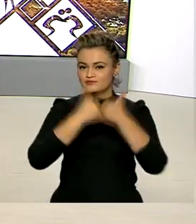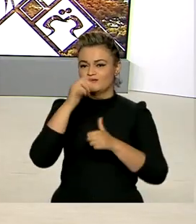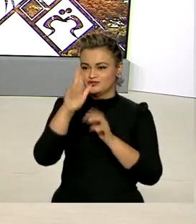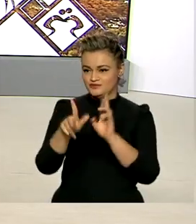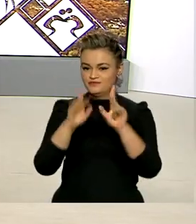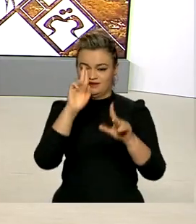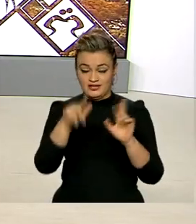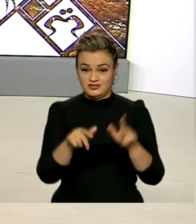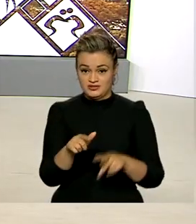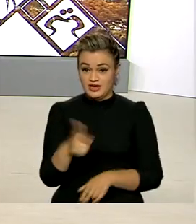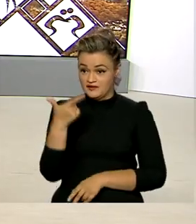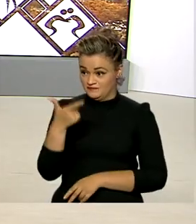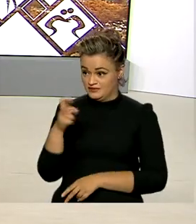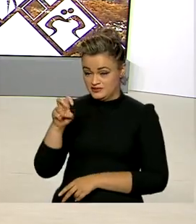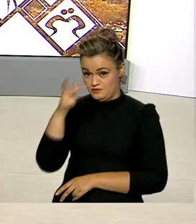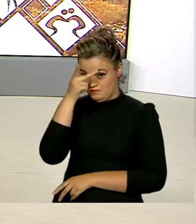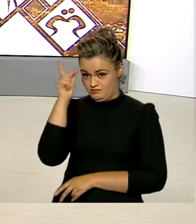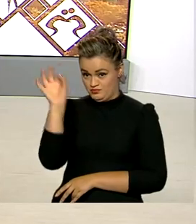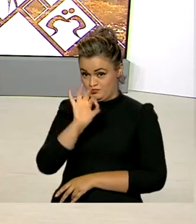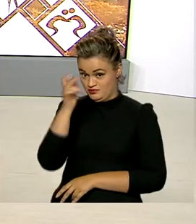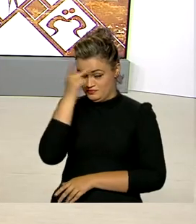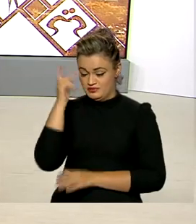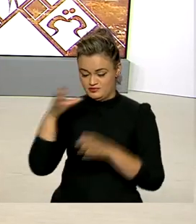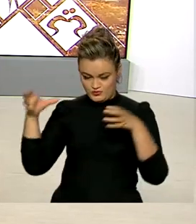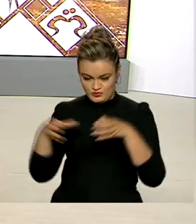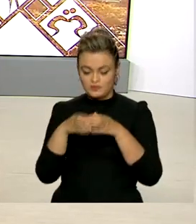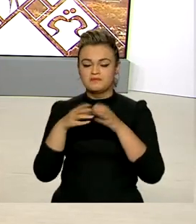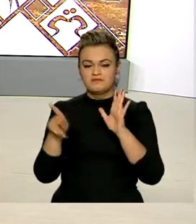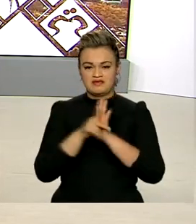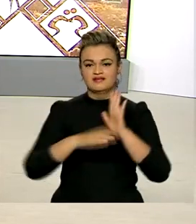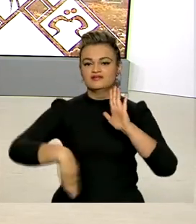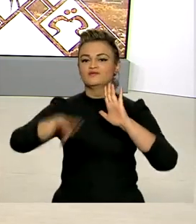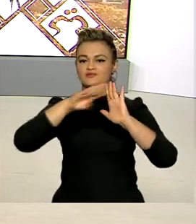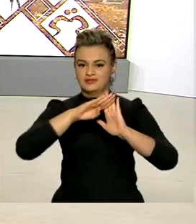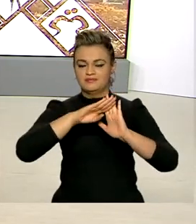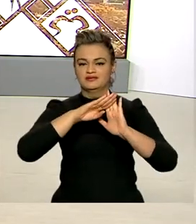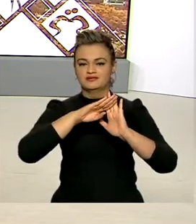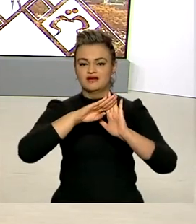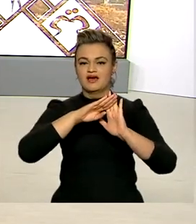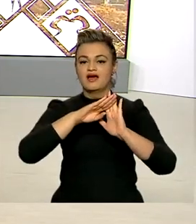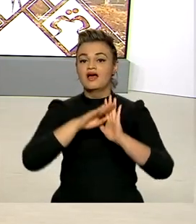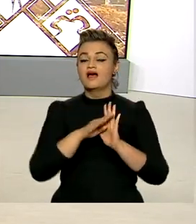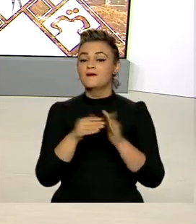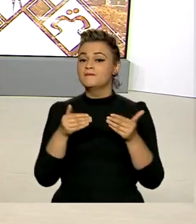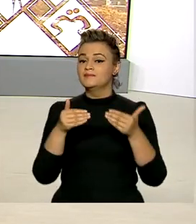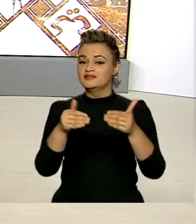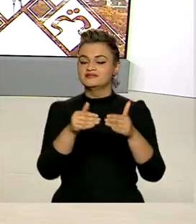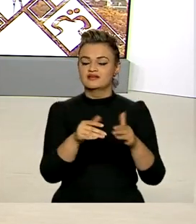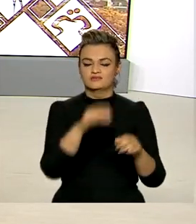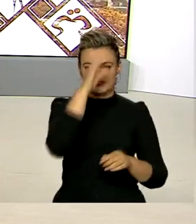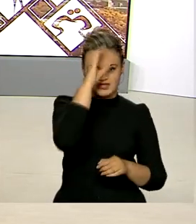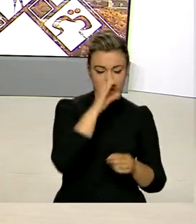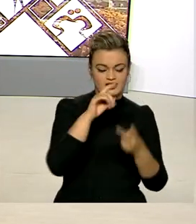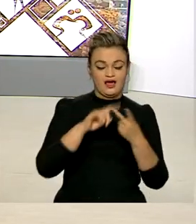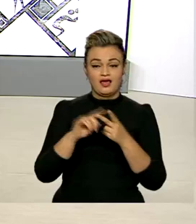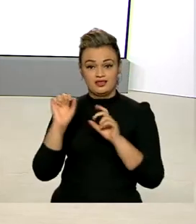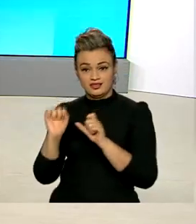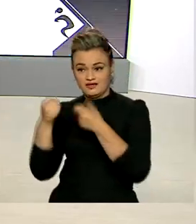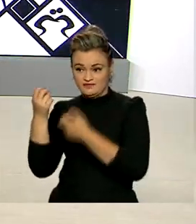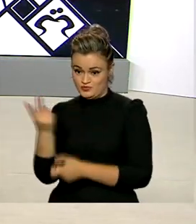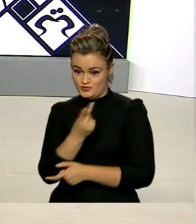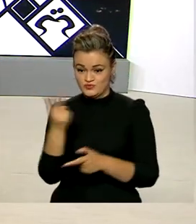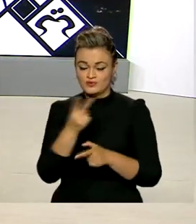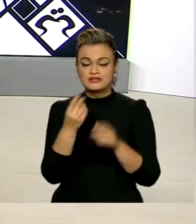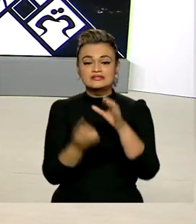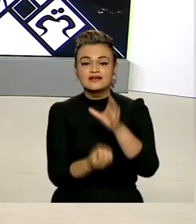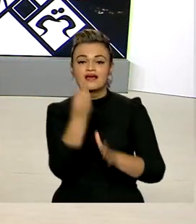de 25% de atletas oficiais das Forças Armadas em sua composição. Os Ministérios da Cidadania e da Defesa criaram